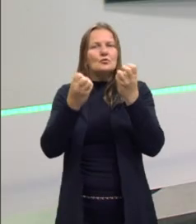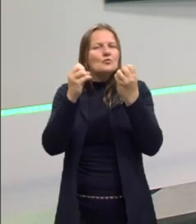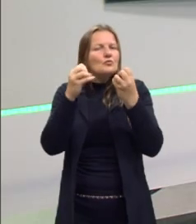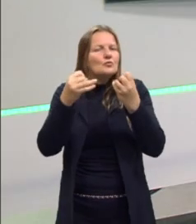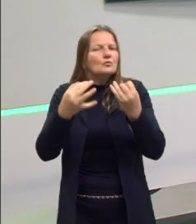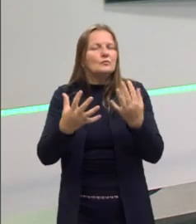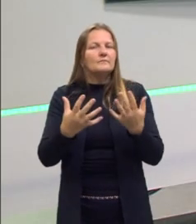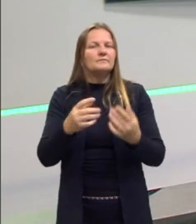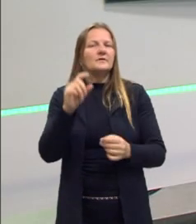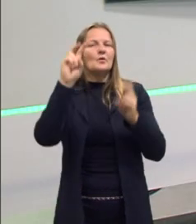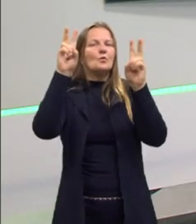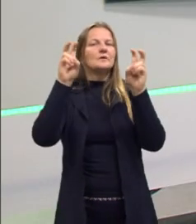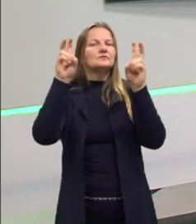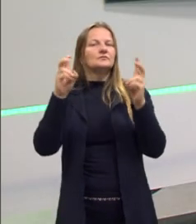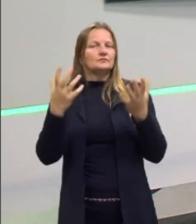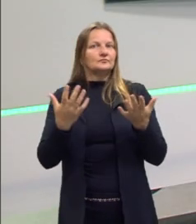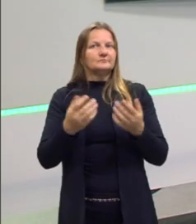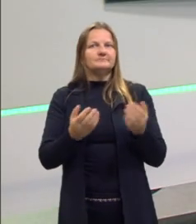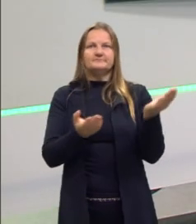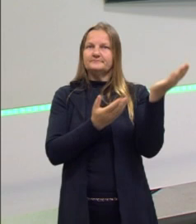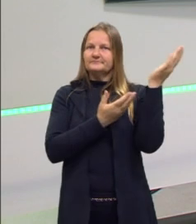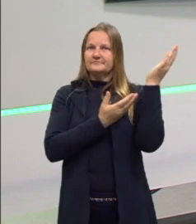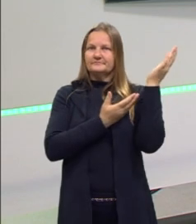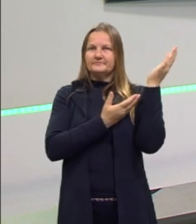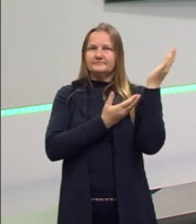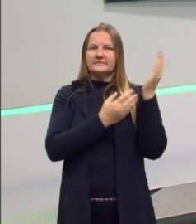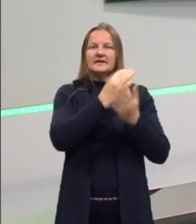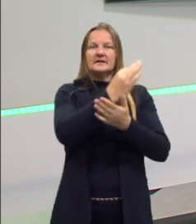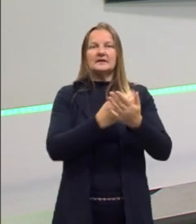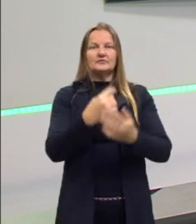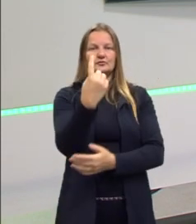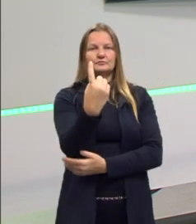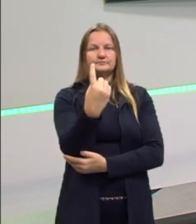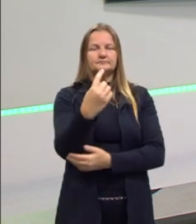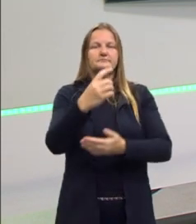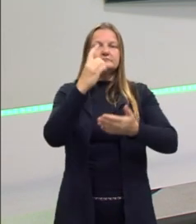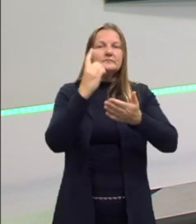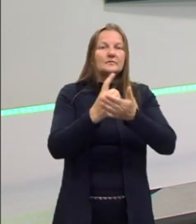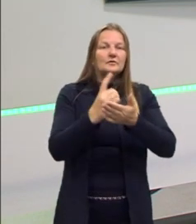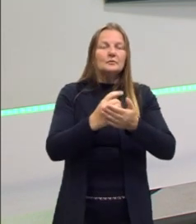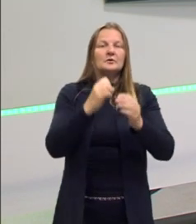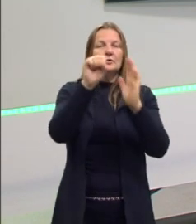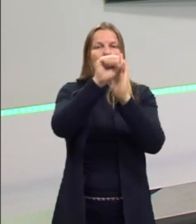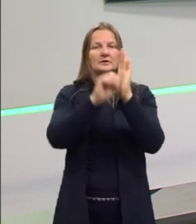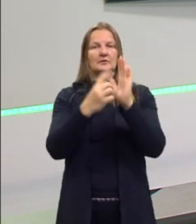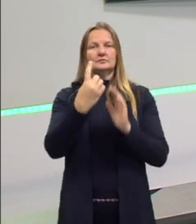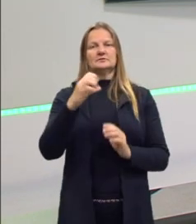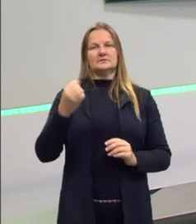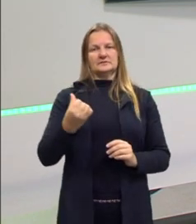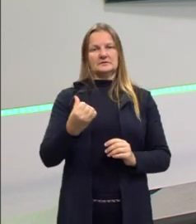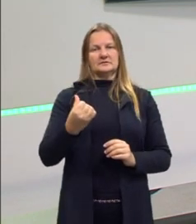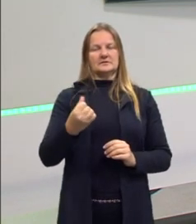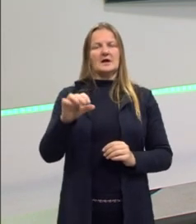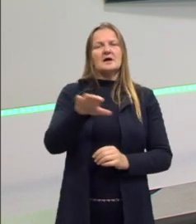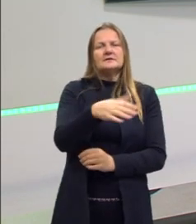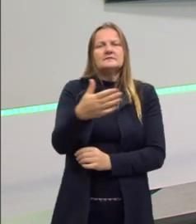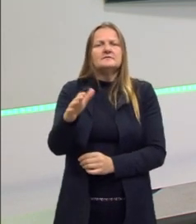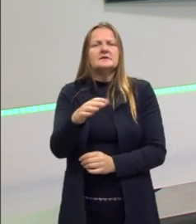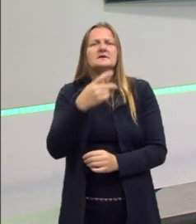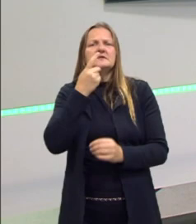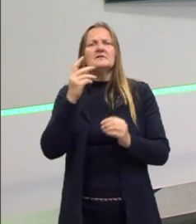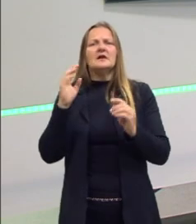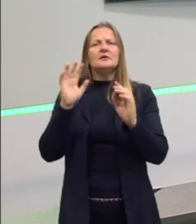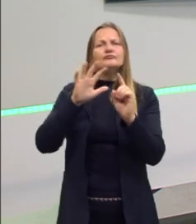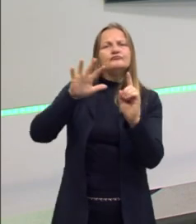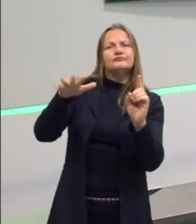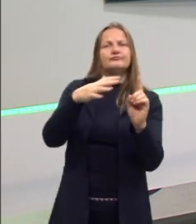ver qual que é o assunto desses textos aí tem um texto em documentos do século 16 algumas vezes se referem